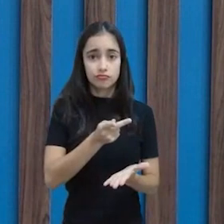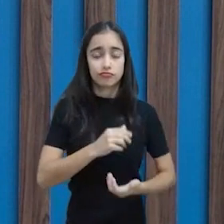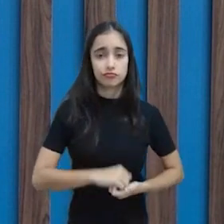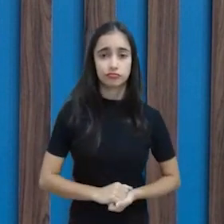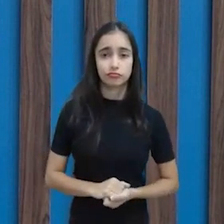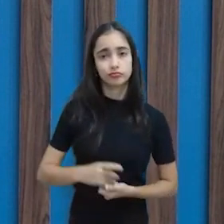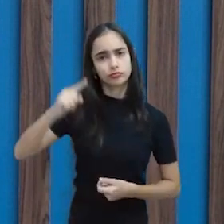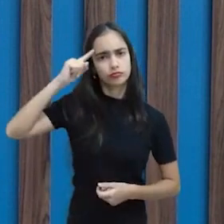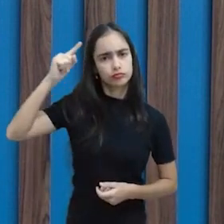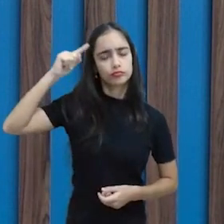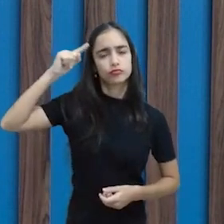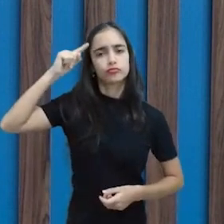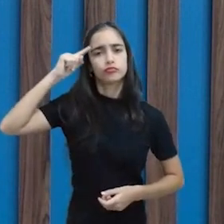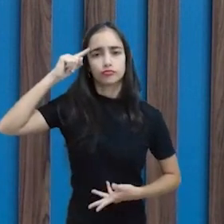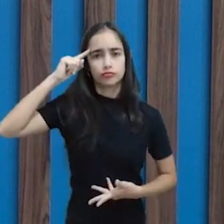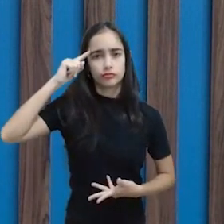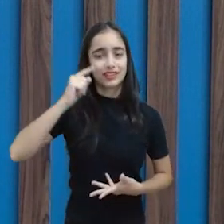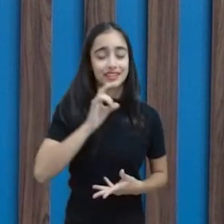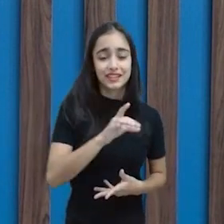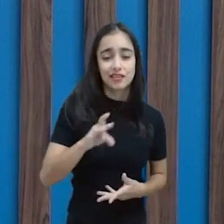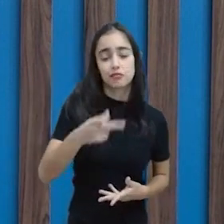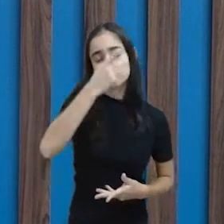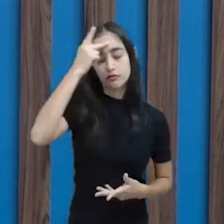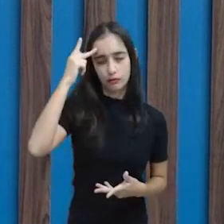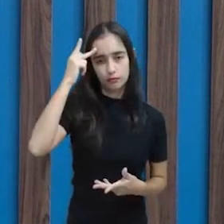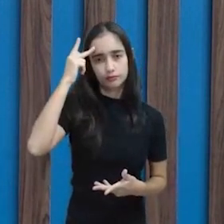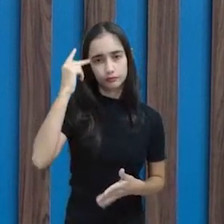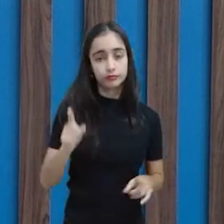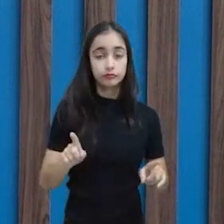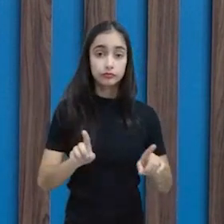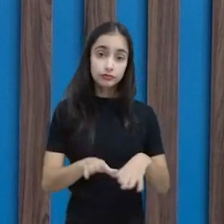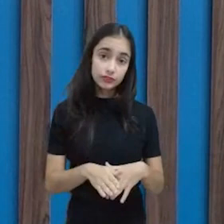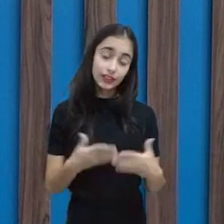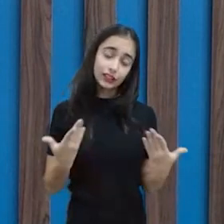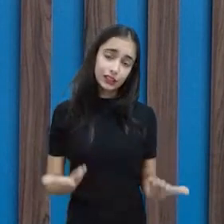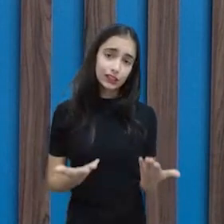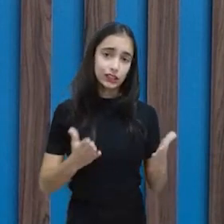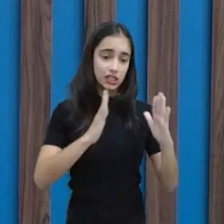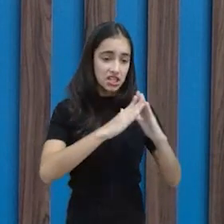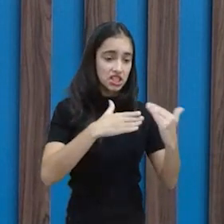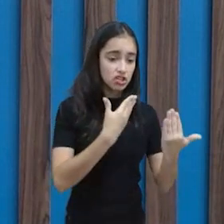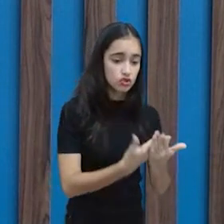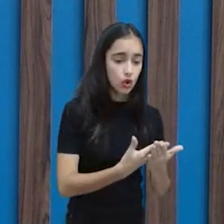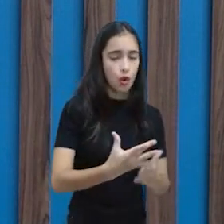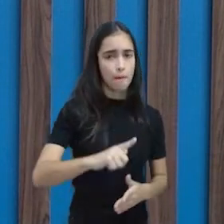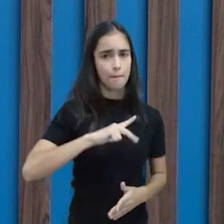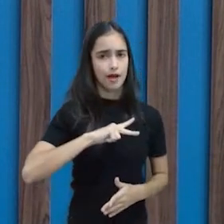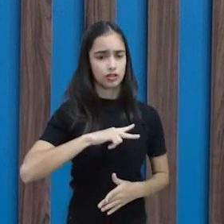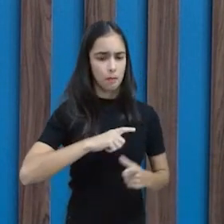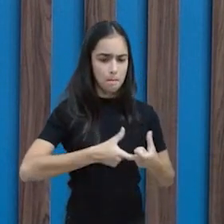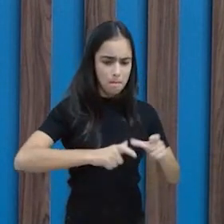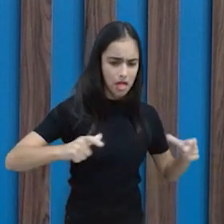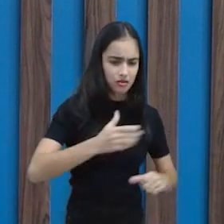realizadas no cotidiano, né, no dia a dia da gente. E nas escolas particulares de maioria branca, também